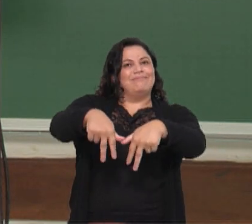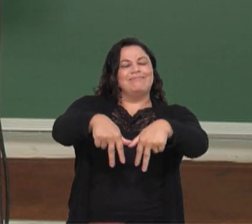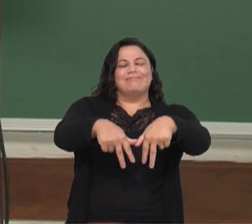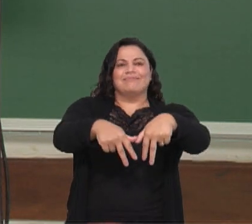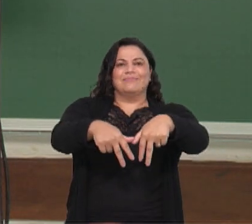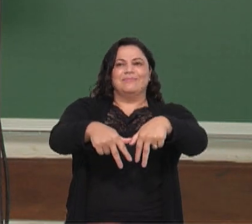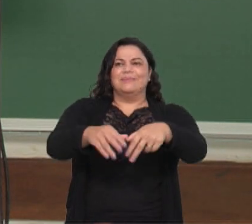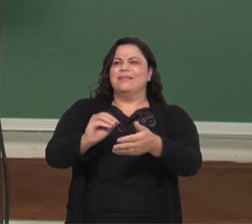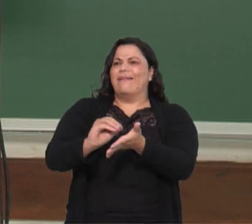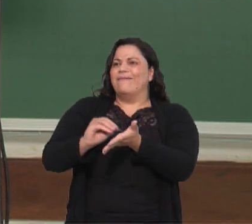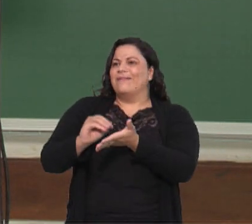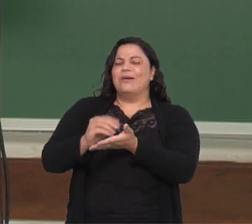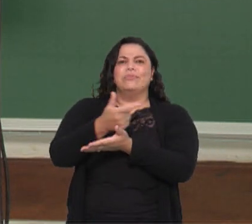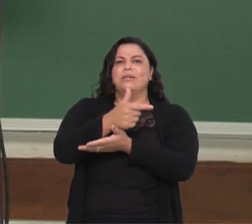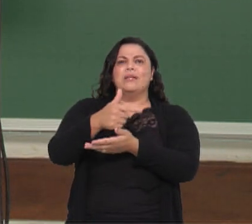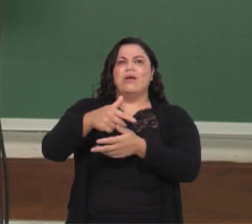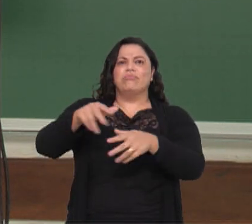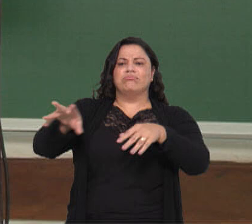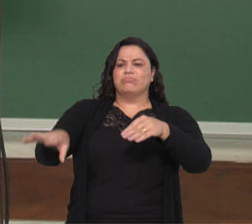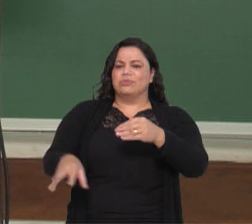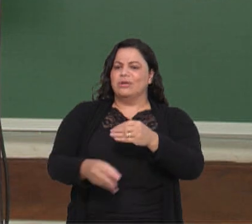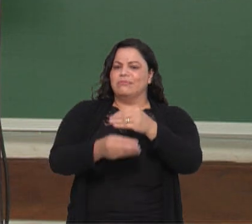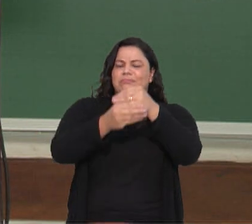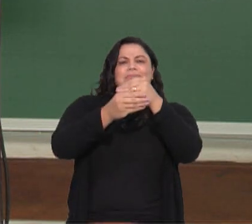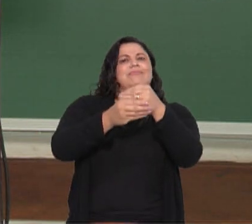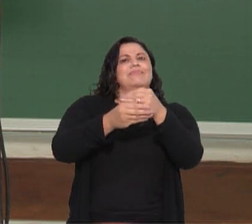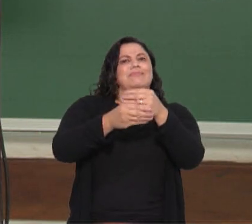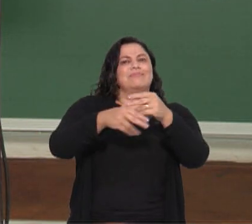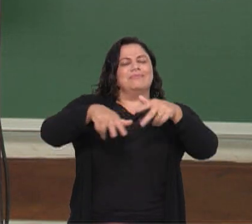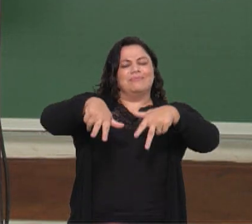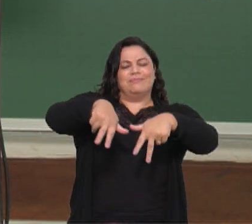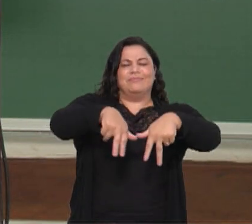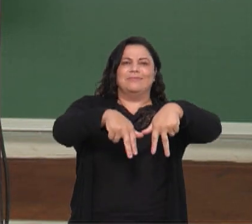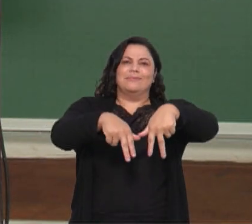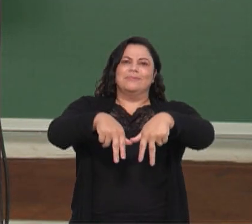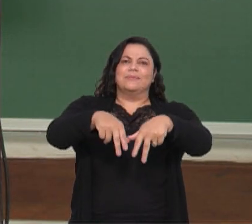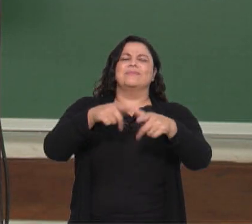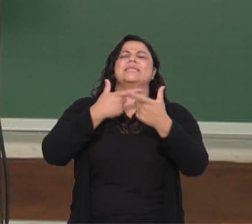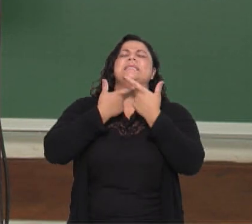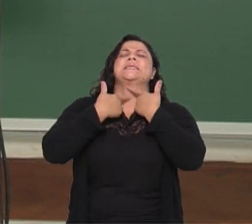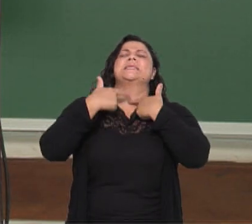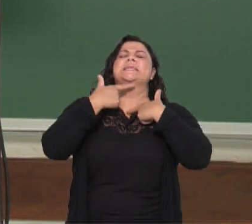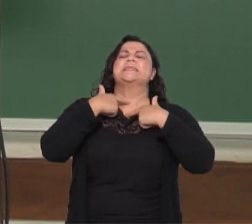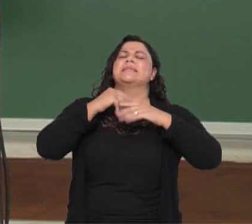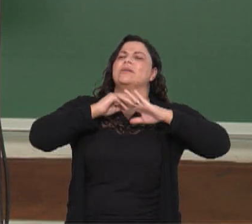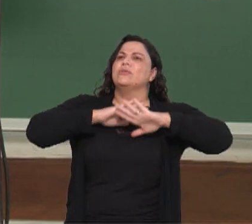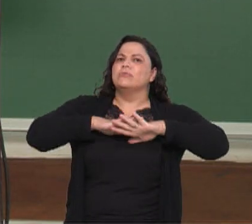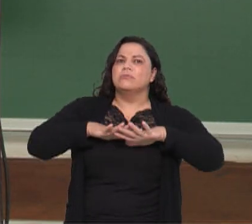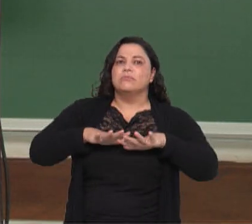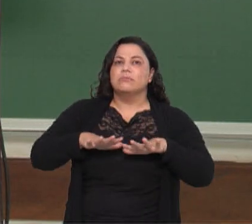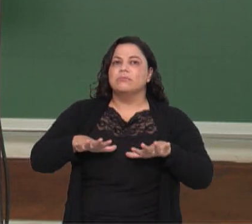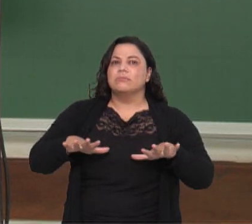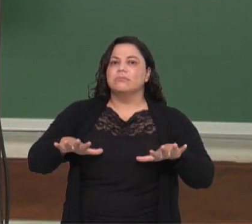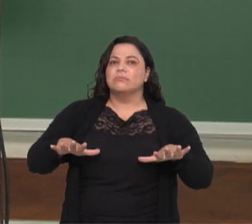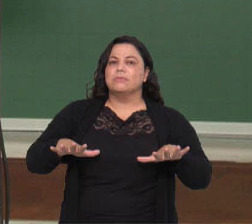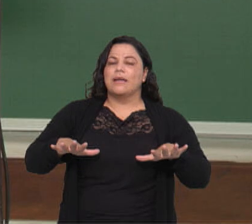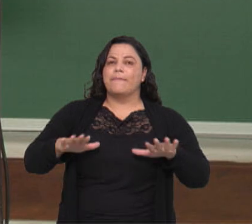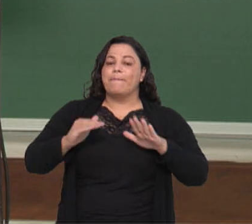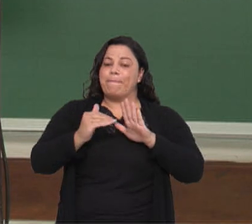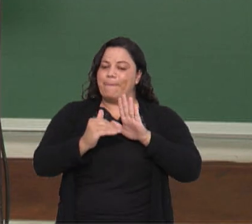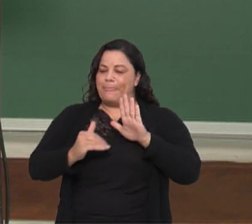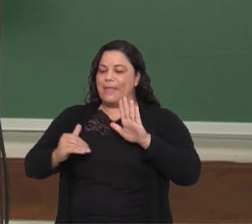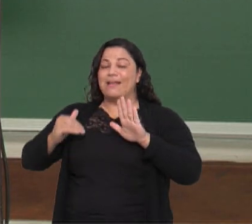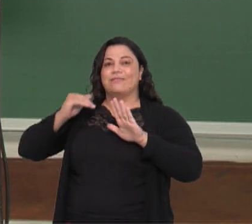pessoa como companhia, então esse desejo por ter a pessoa passa. Só que mesmo assim, o desejo